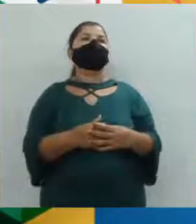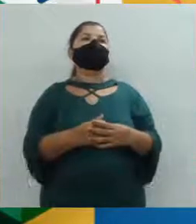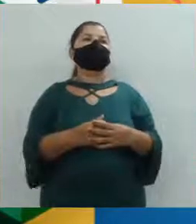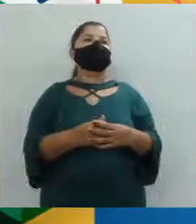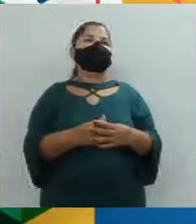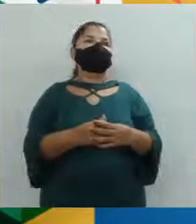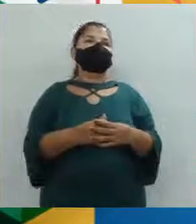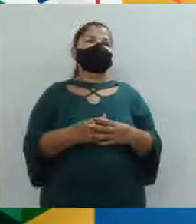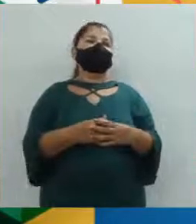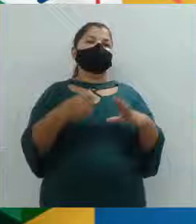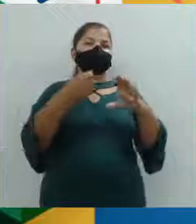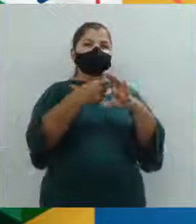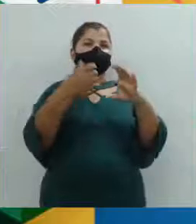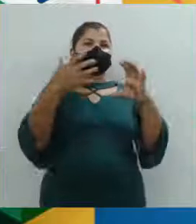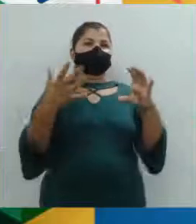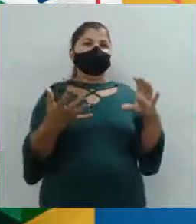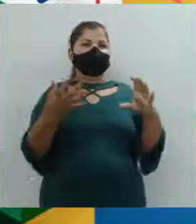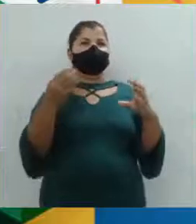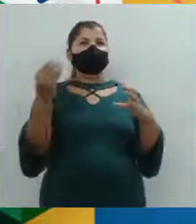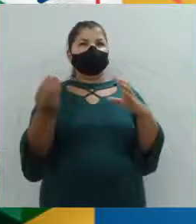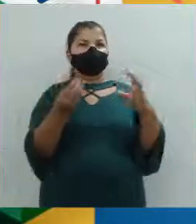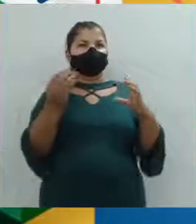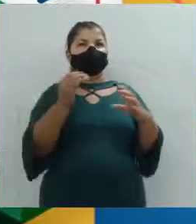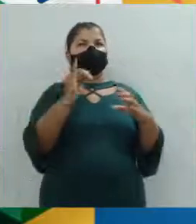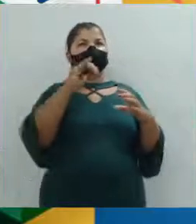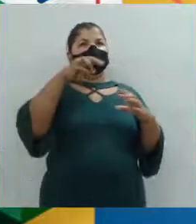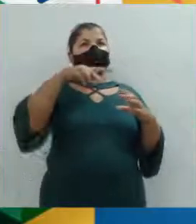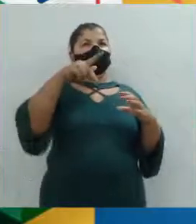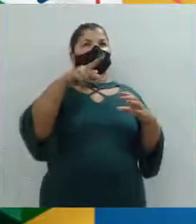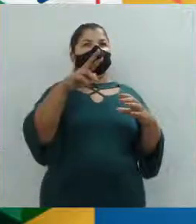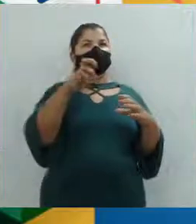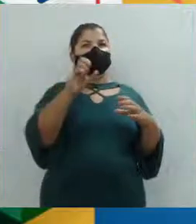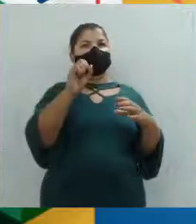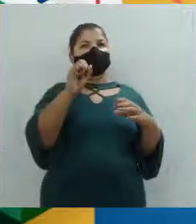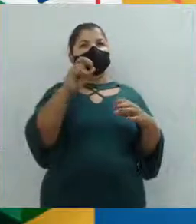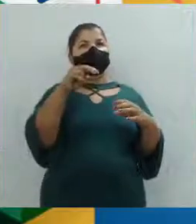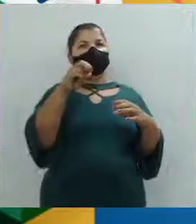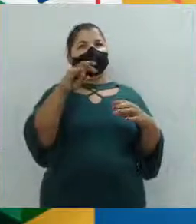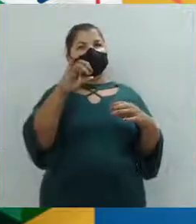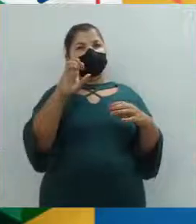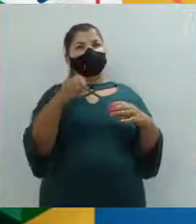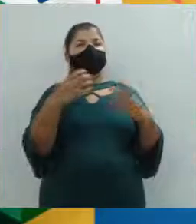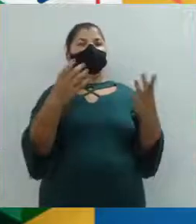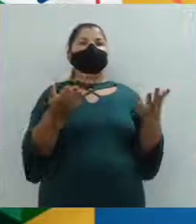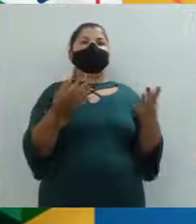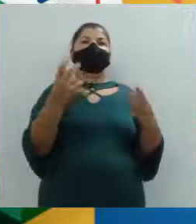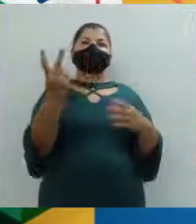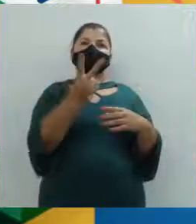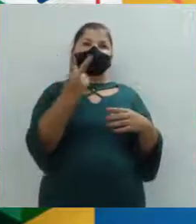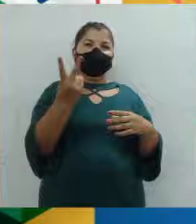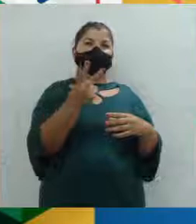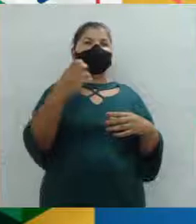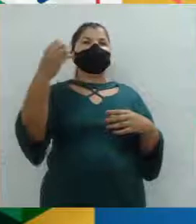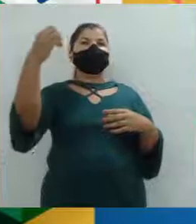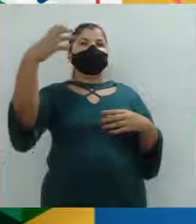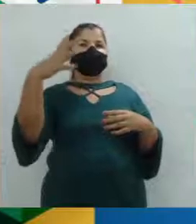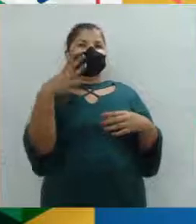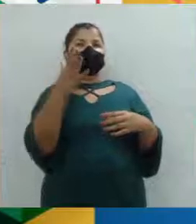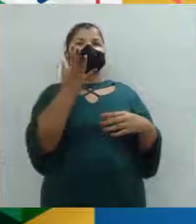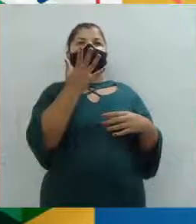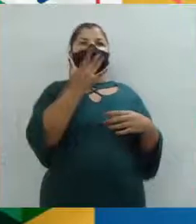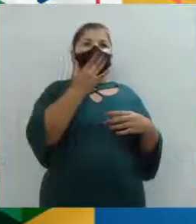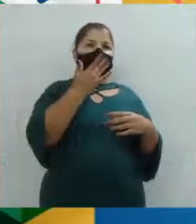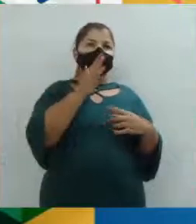As características do impressionismo, né? Retrata sensações visuais imediatas de uma cena, valorização da luz, da cor,